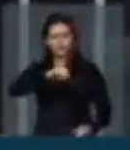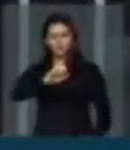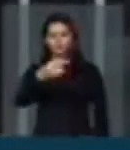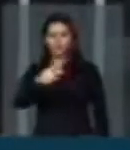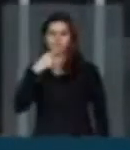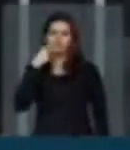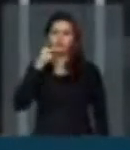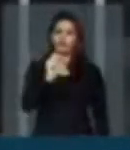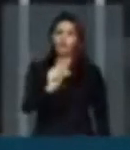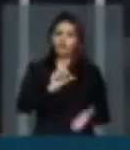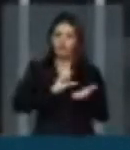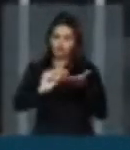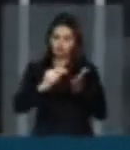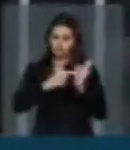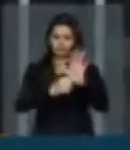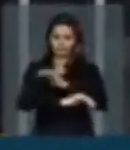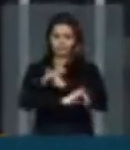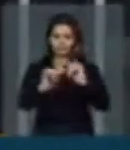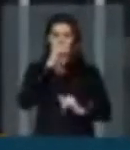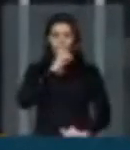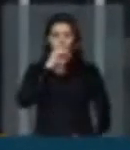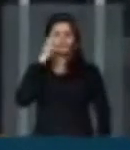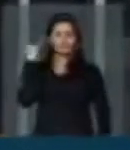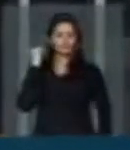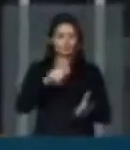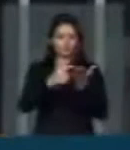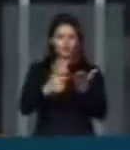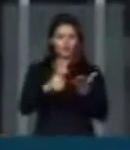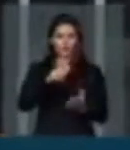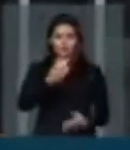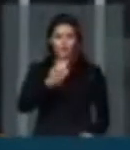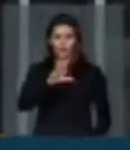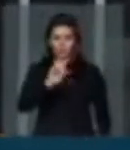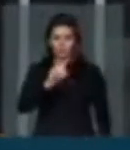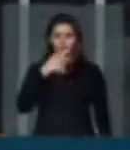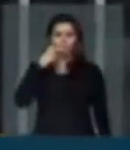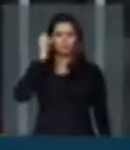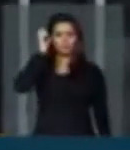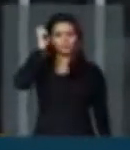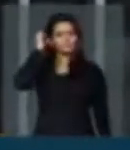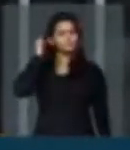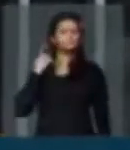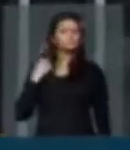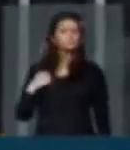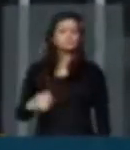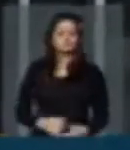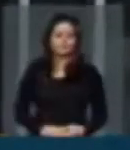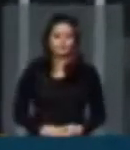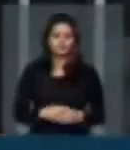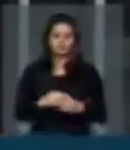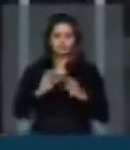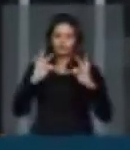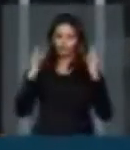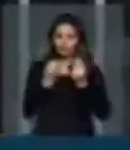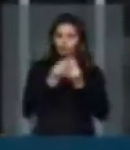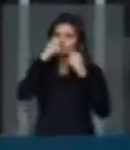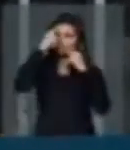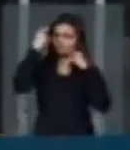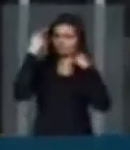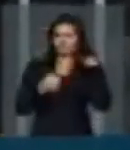da questão em artigo publicado no último domingo no jornal O Globo. Disse ele, abre aspas, toda ditadura,